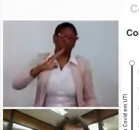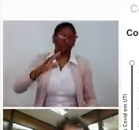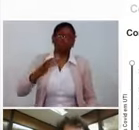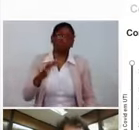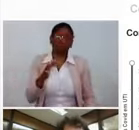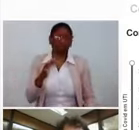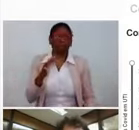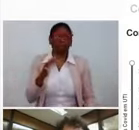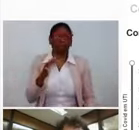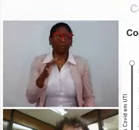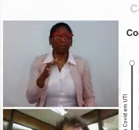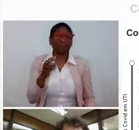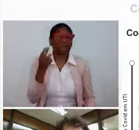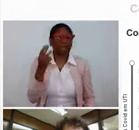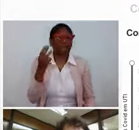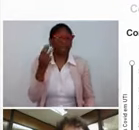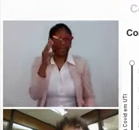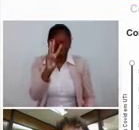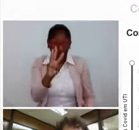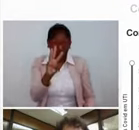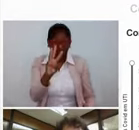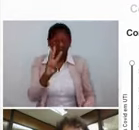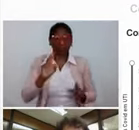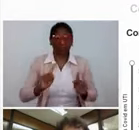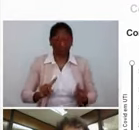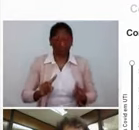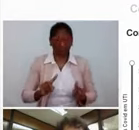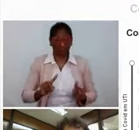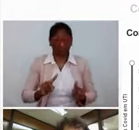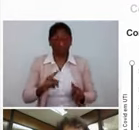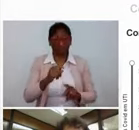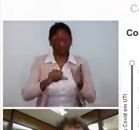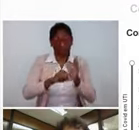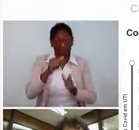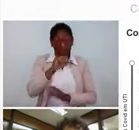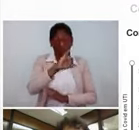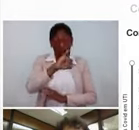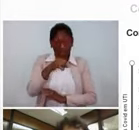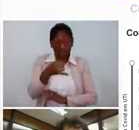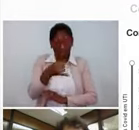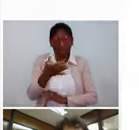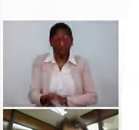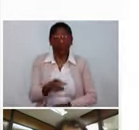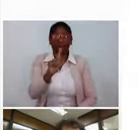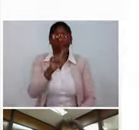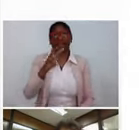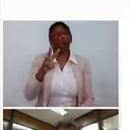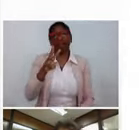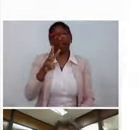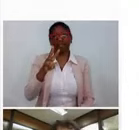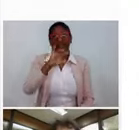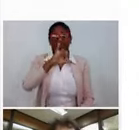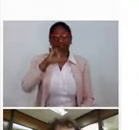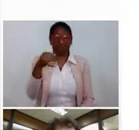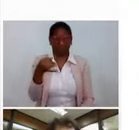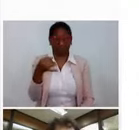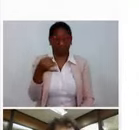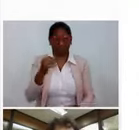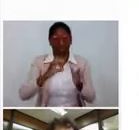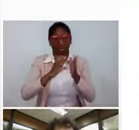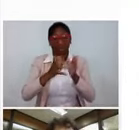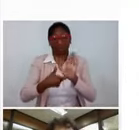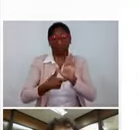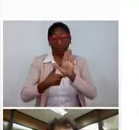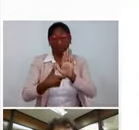3 no dia 1º de janeiro para 13 atualmente em todo o estado. Seriam esses os dados a serem apresentados,